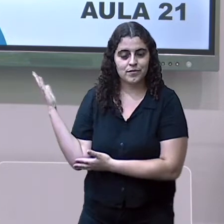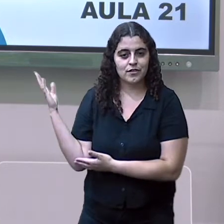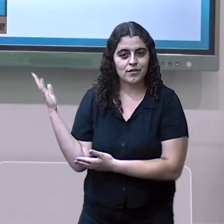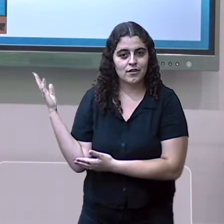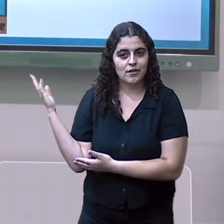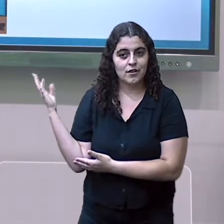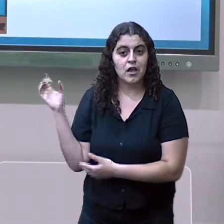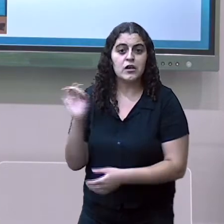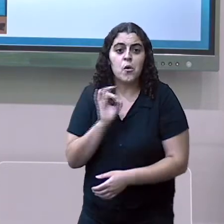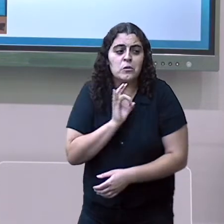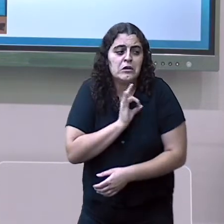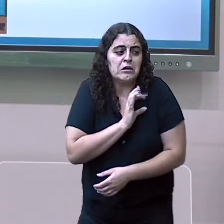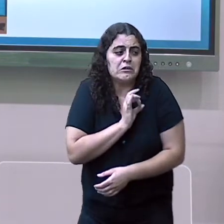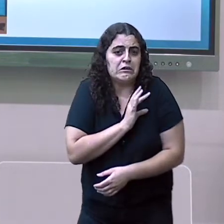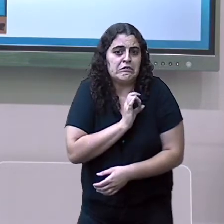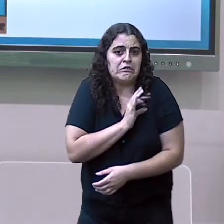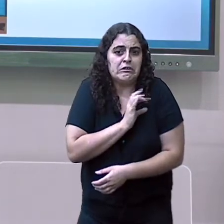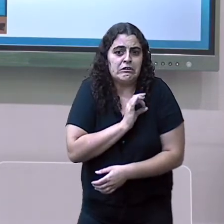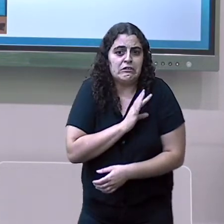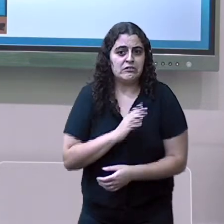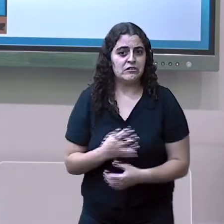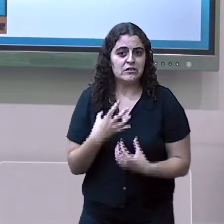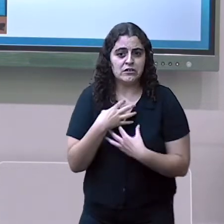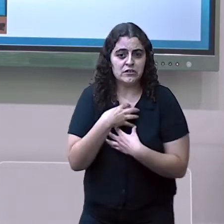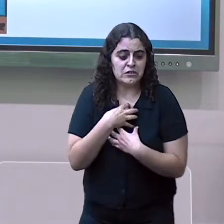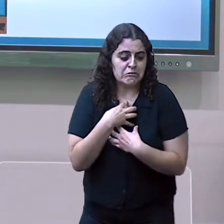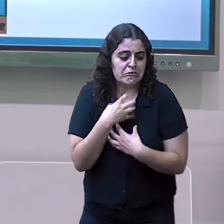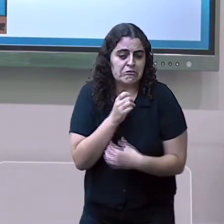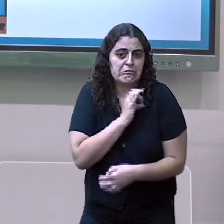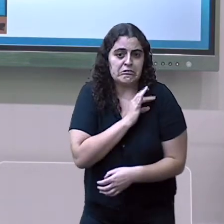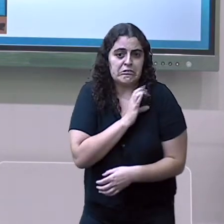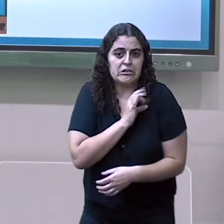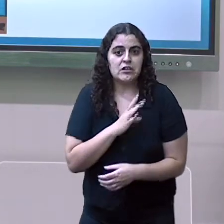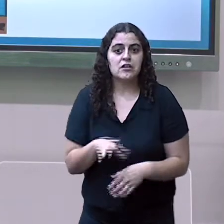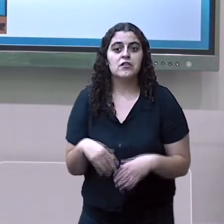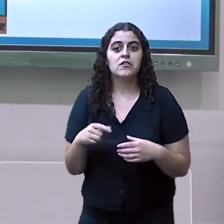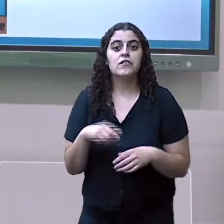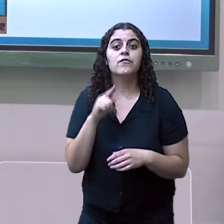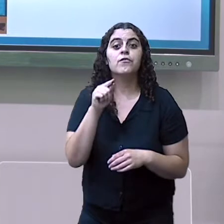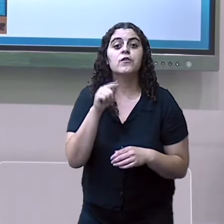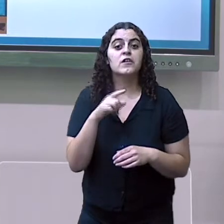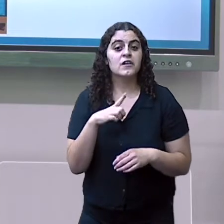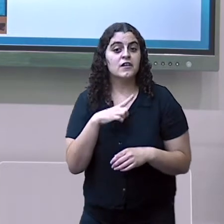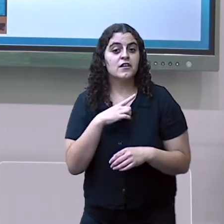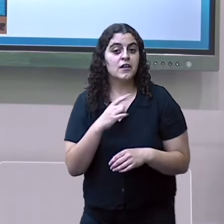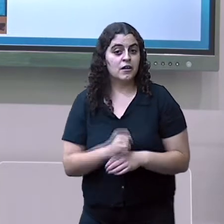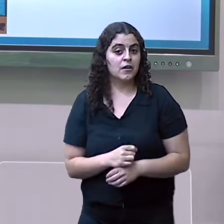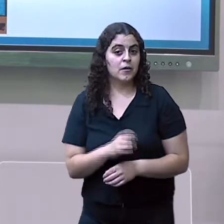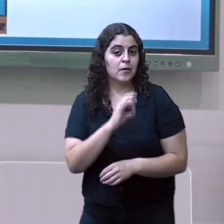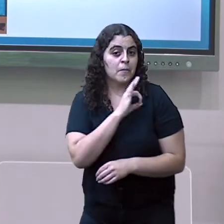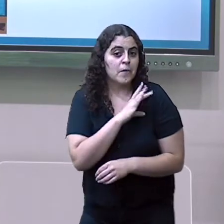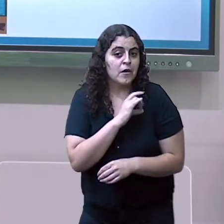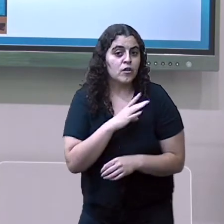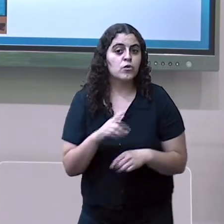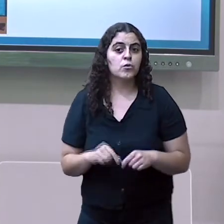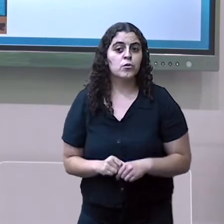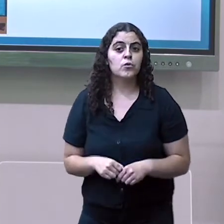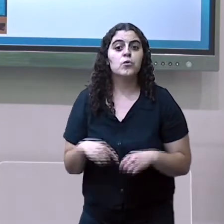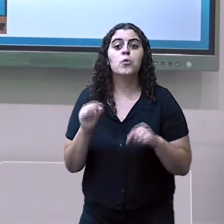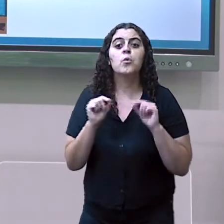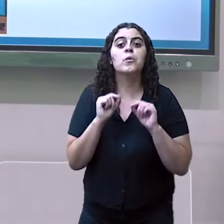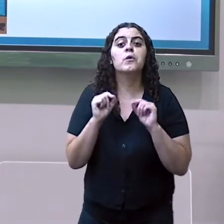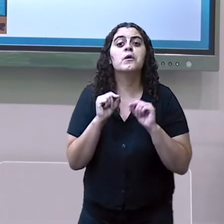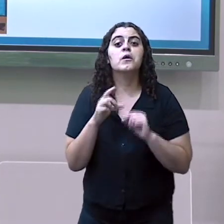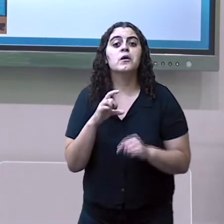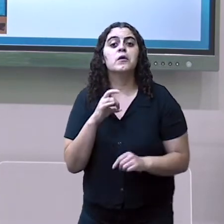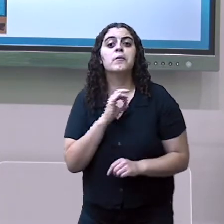do medo. Quem tem medo? E medo de quê? Você